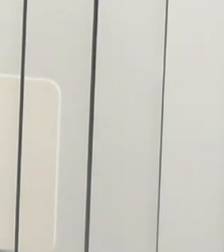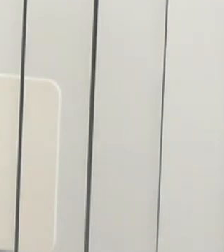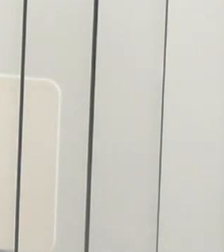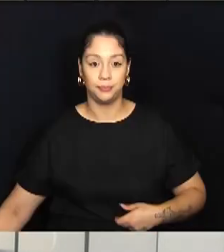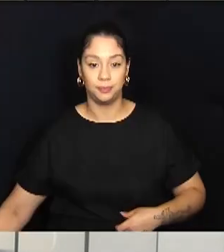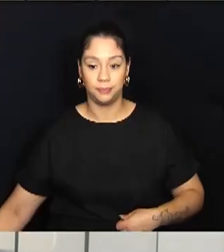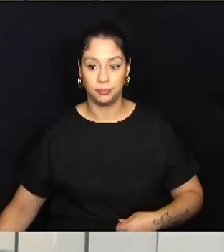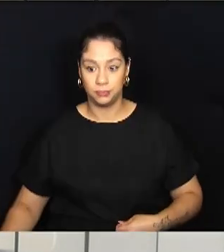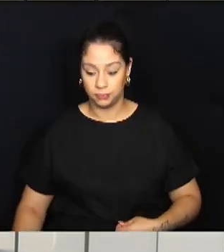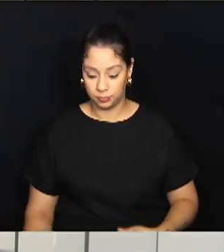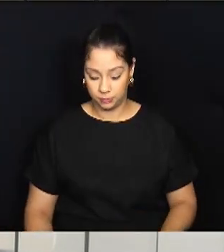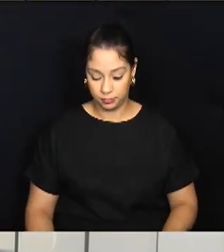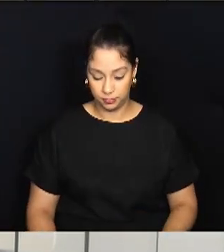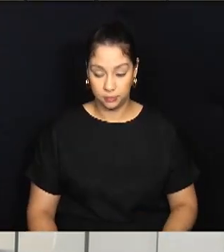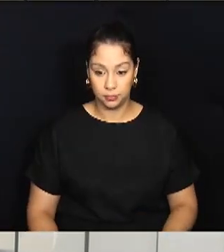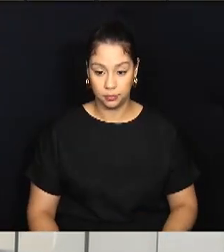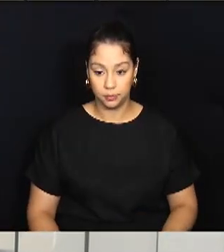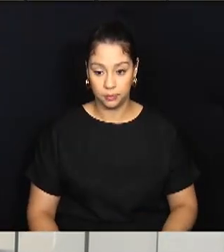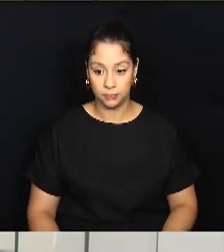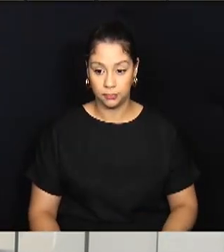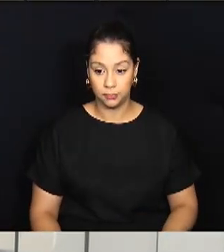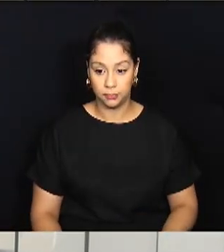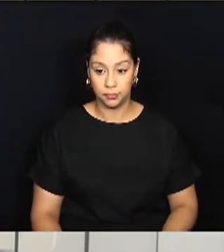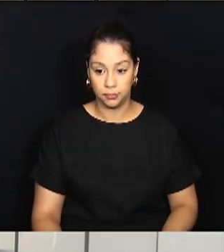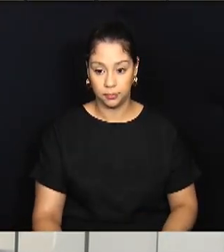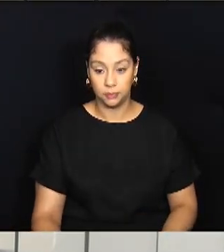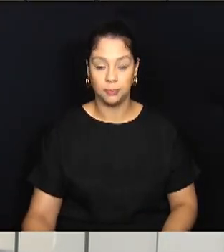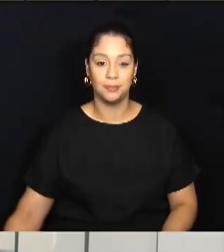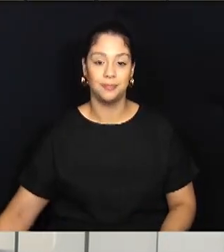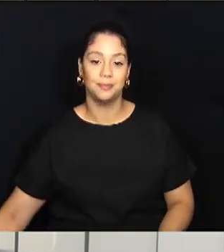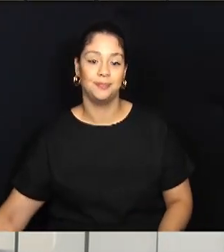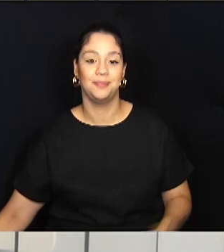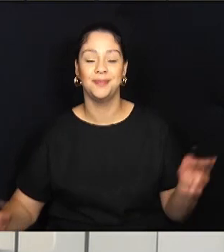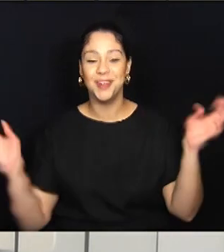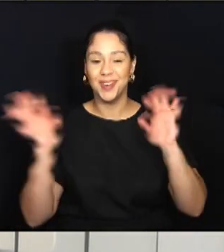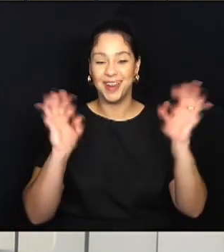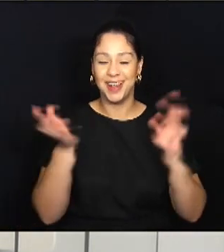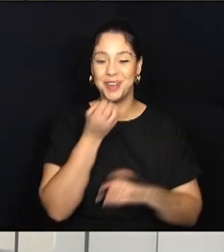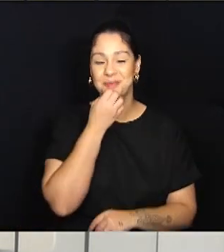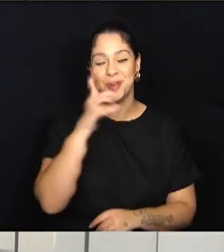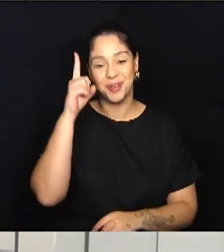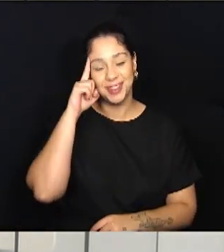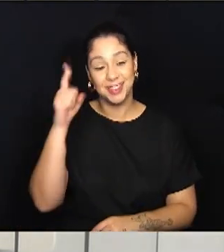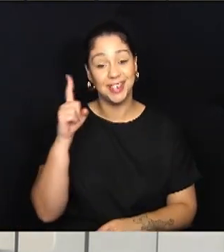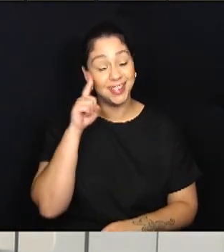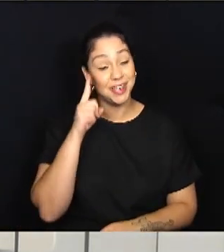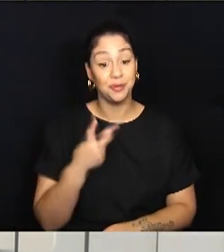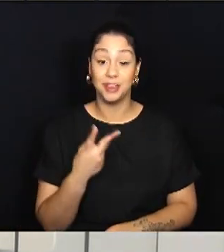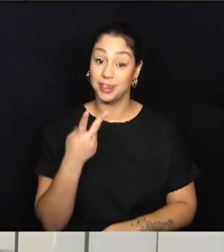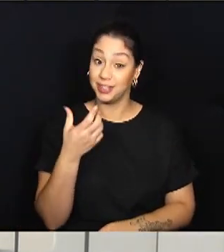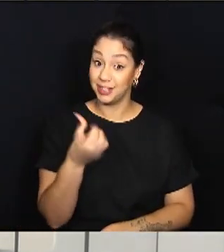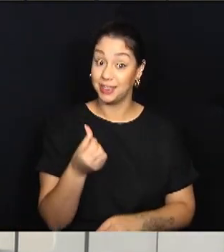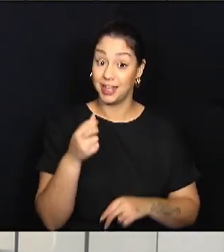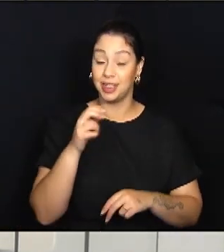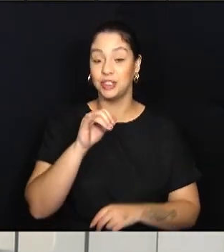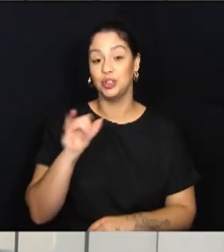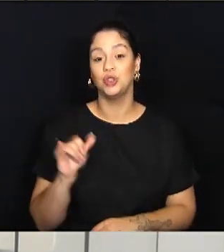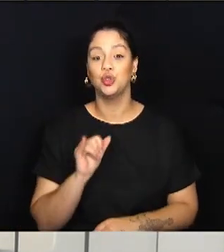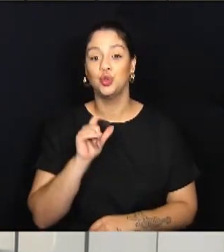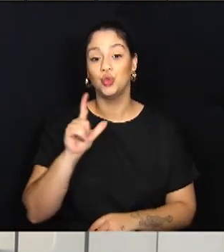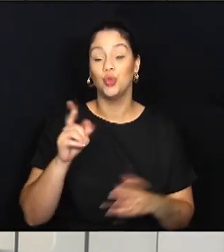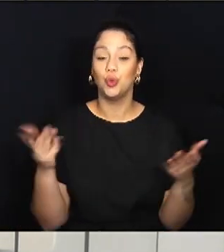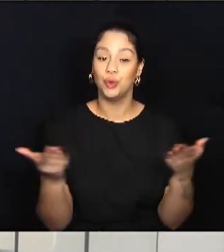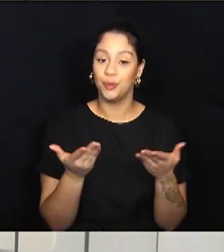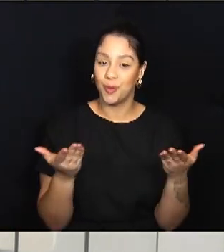Olá, bom dia. Chegamos ao meio da semana, quarta-feira, 26 de julho de 2023. Começa agora o